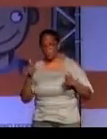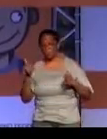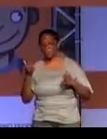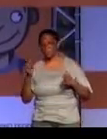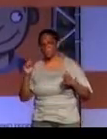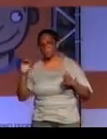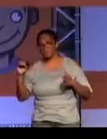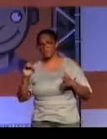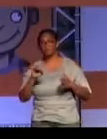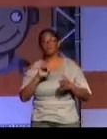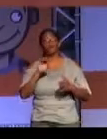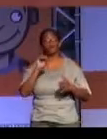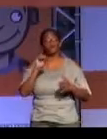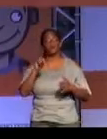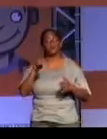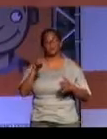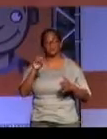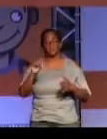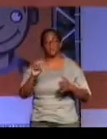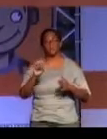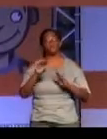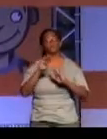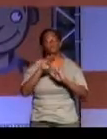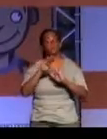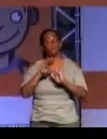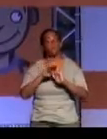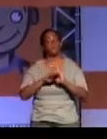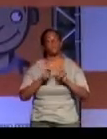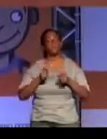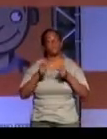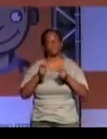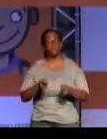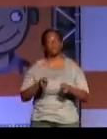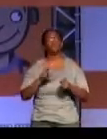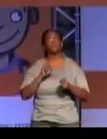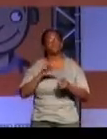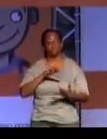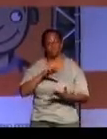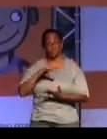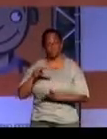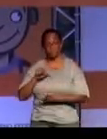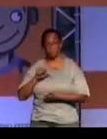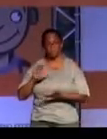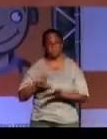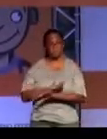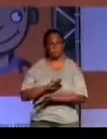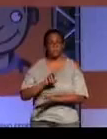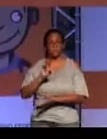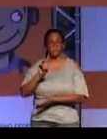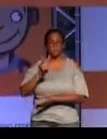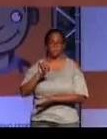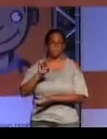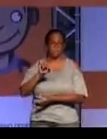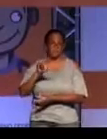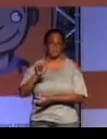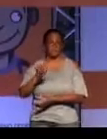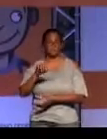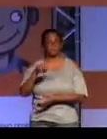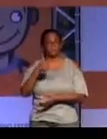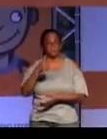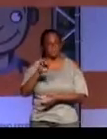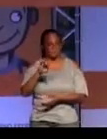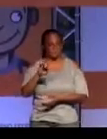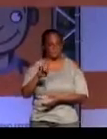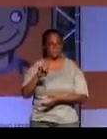de Saúde estabelece o Programa Global de Erradicação da Varíola. E em 73,